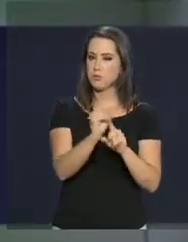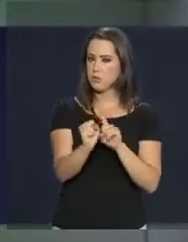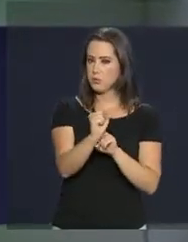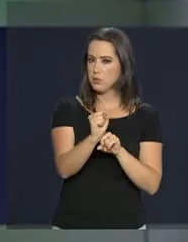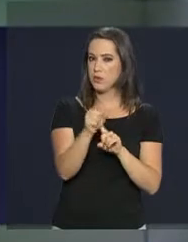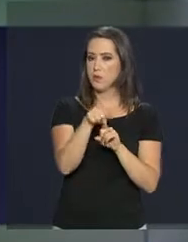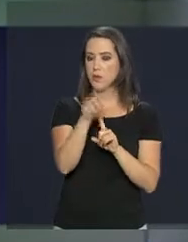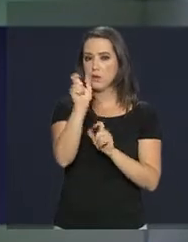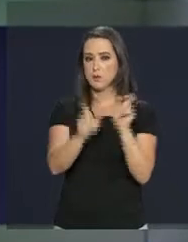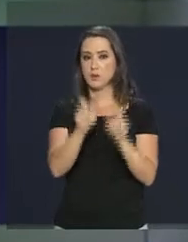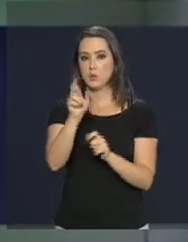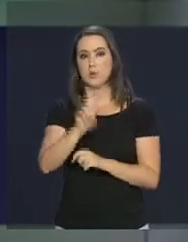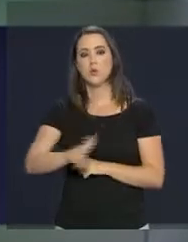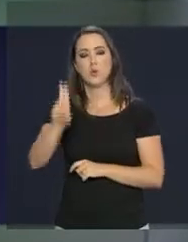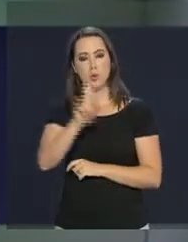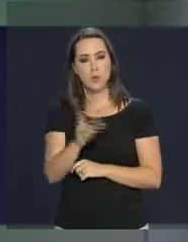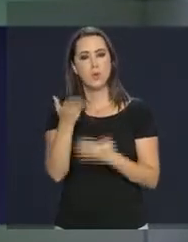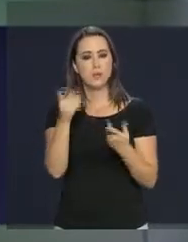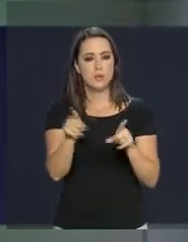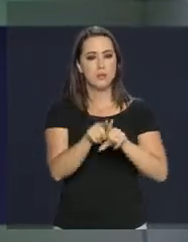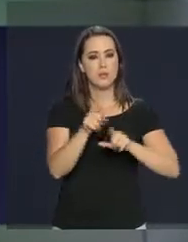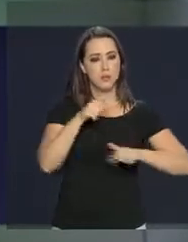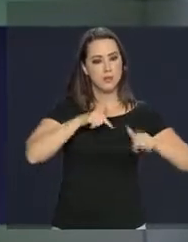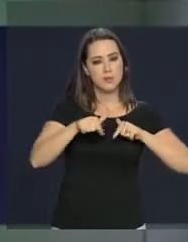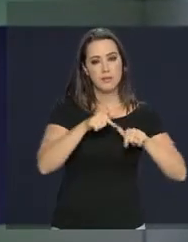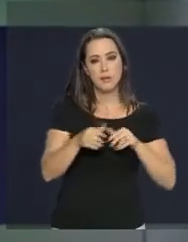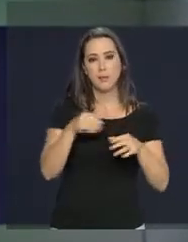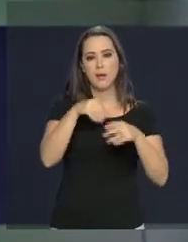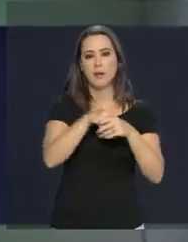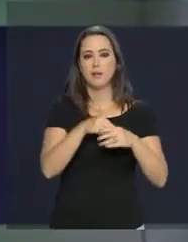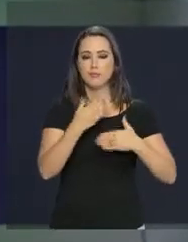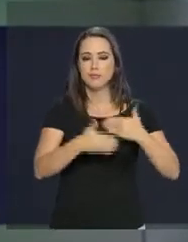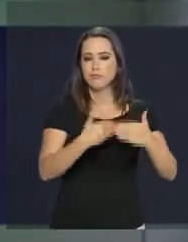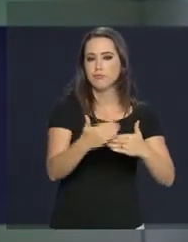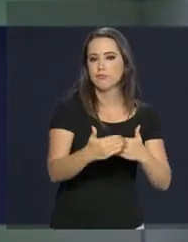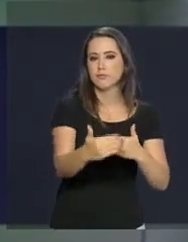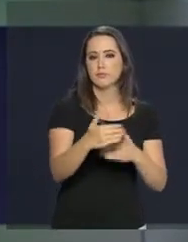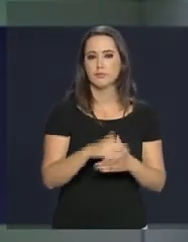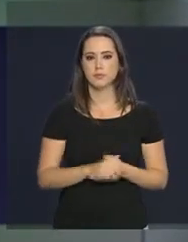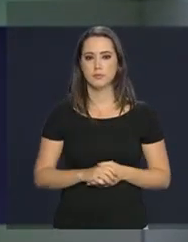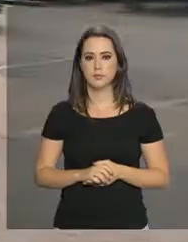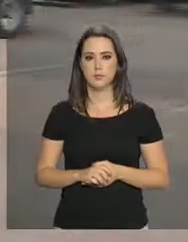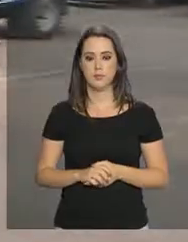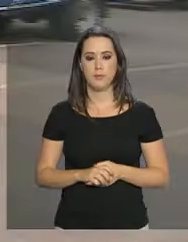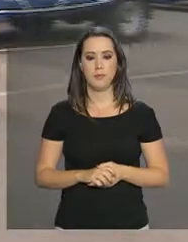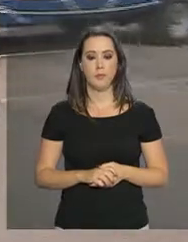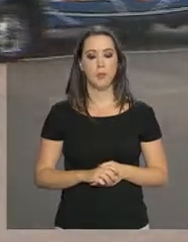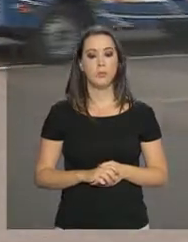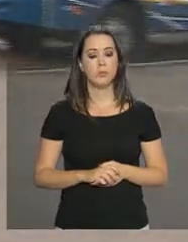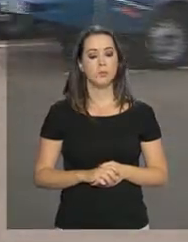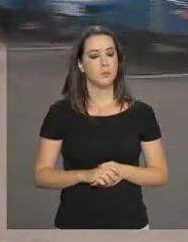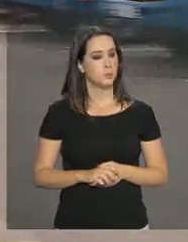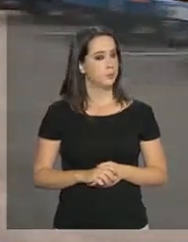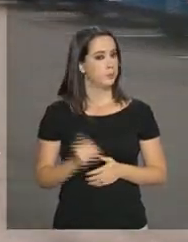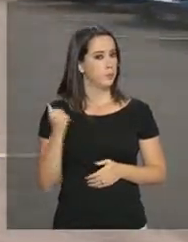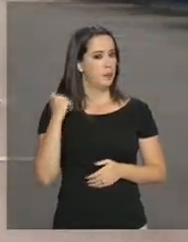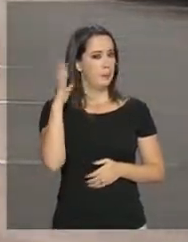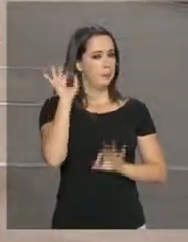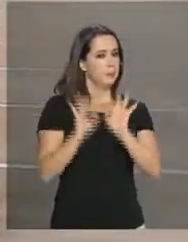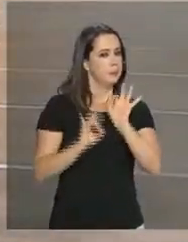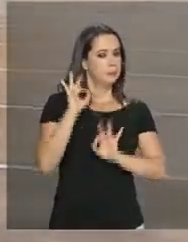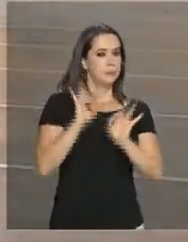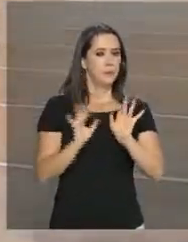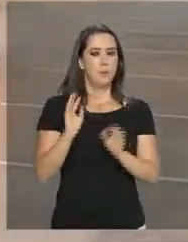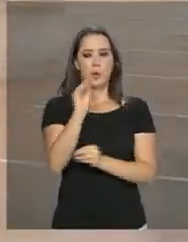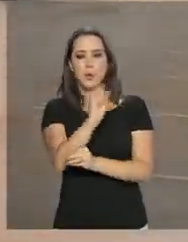pelos usuários do suas e também pelos trabalhadores durante as ações sociais mais estrutura para